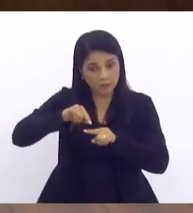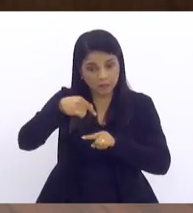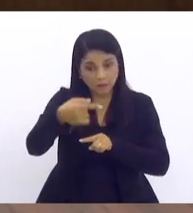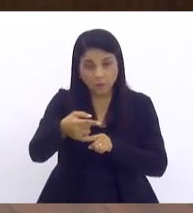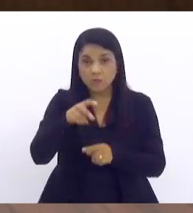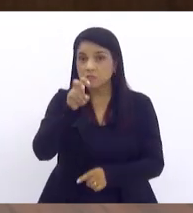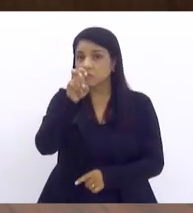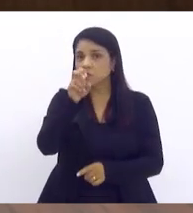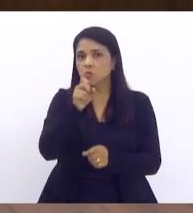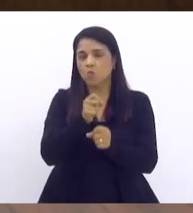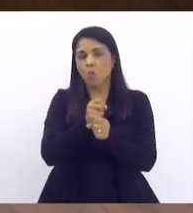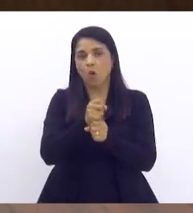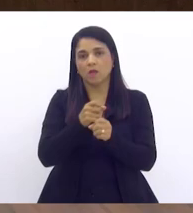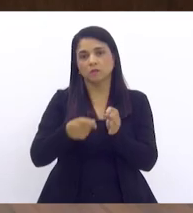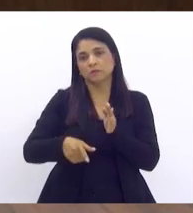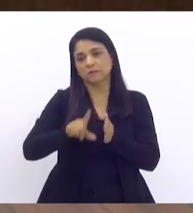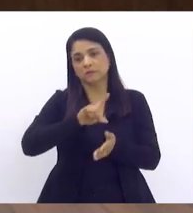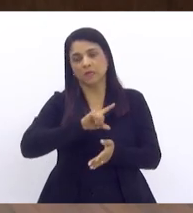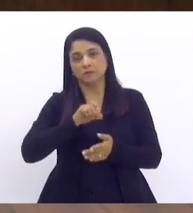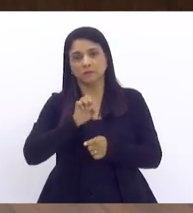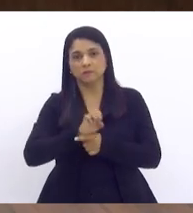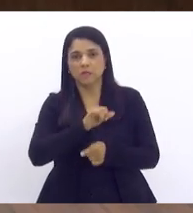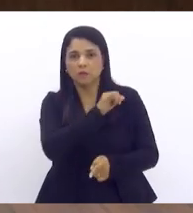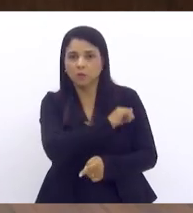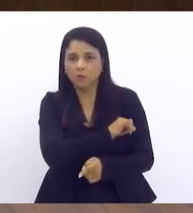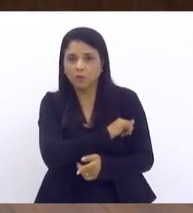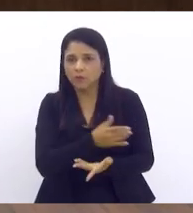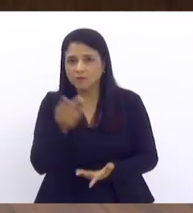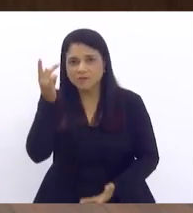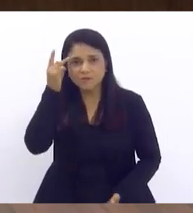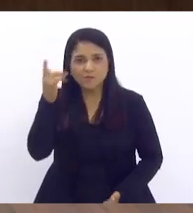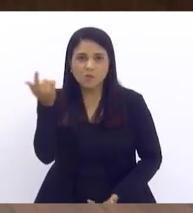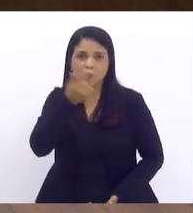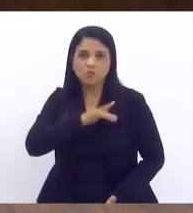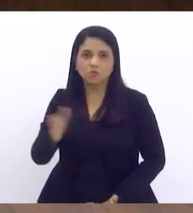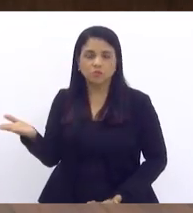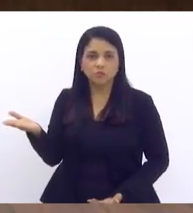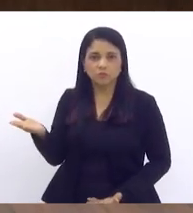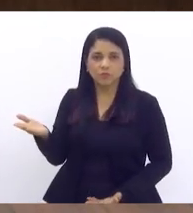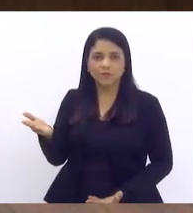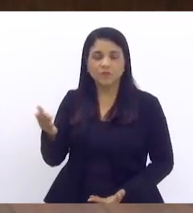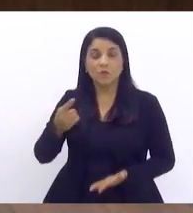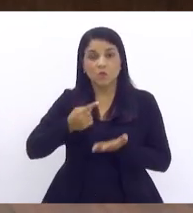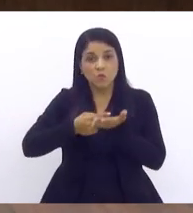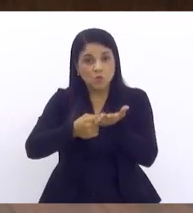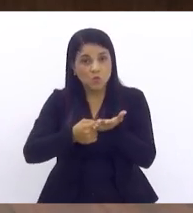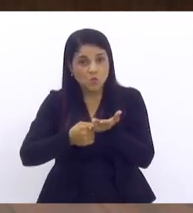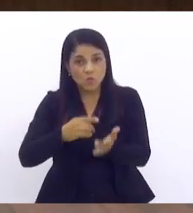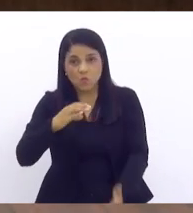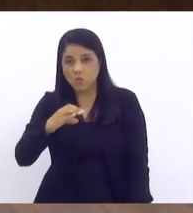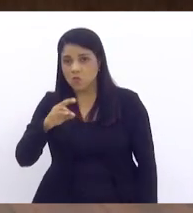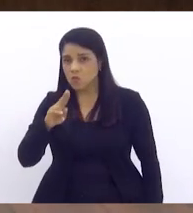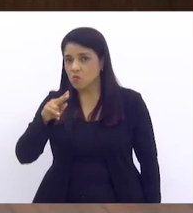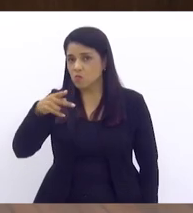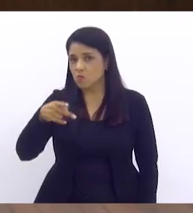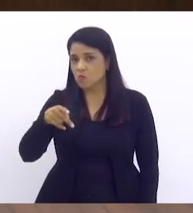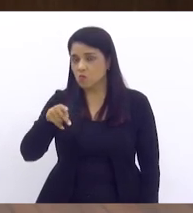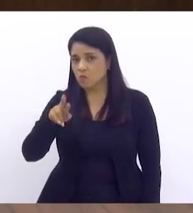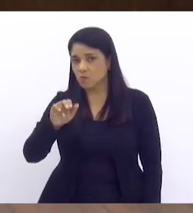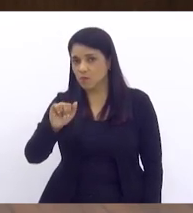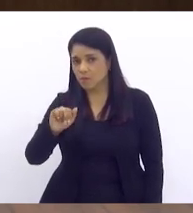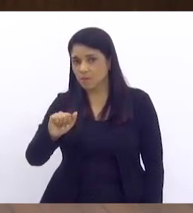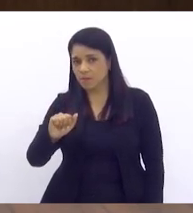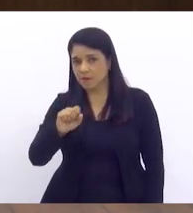instalou 5 anos antes da gente. A comissão do Cumpra-se não poupou esforços para